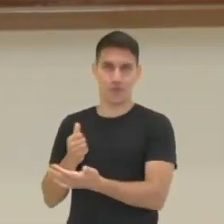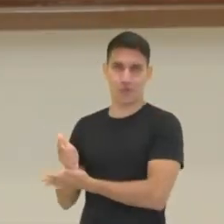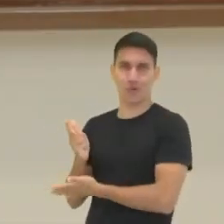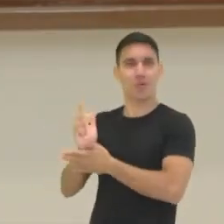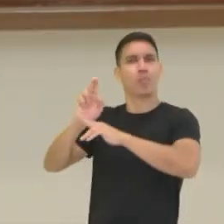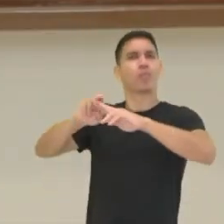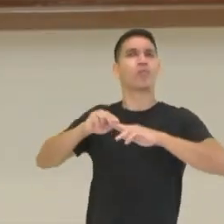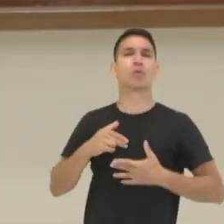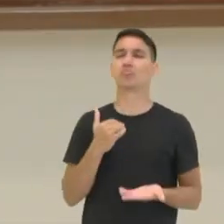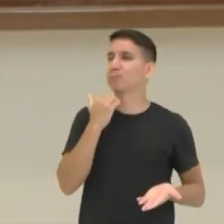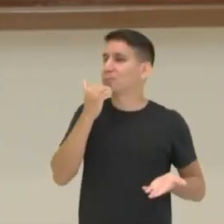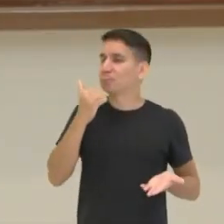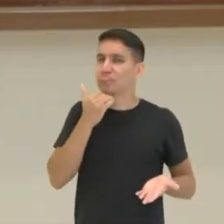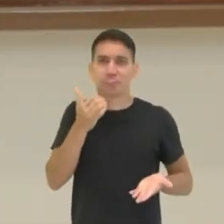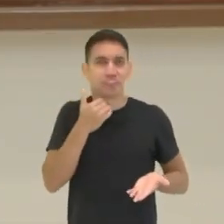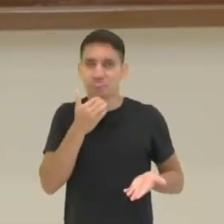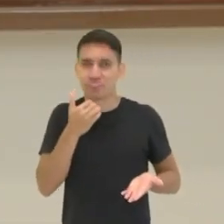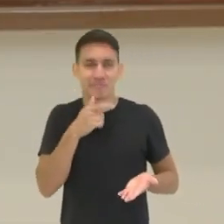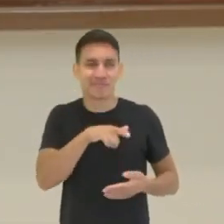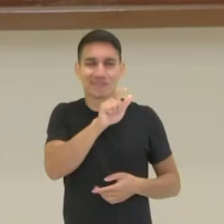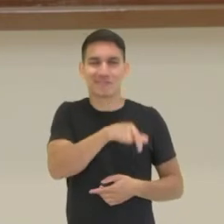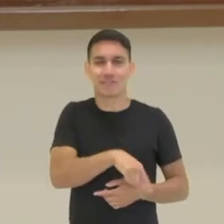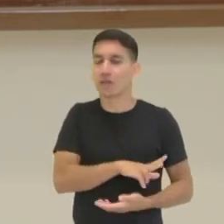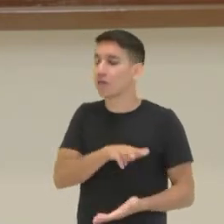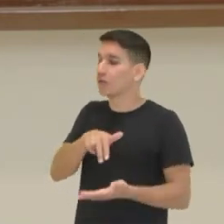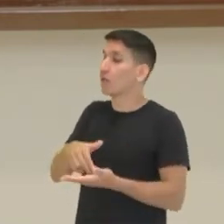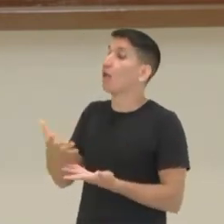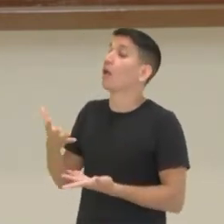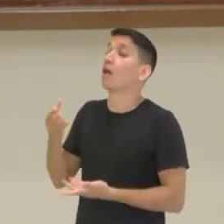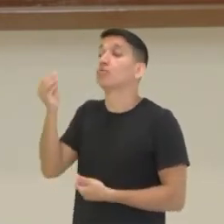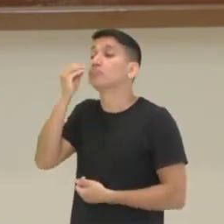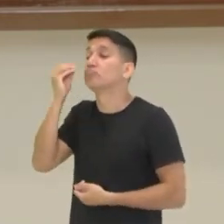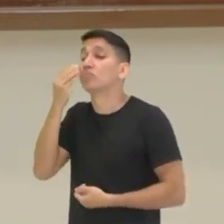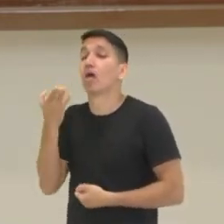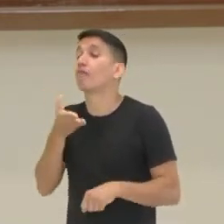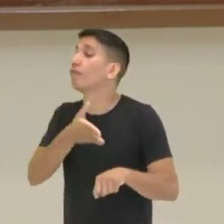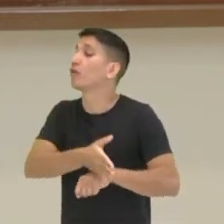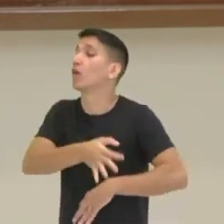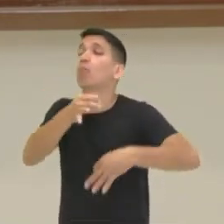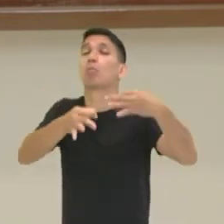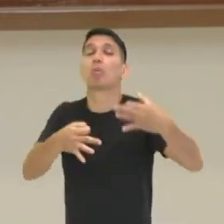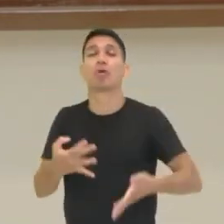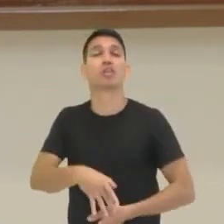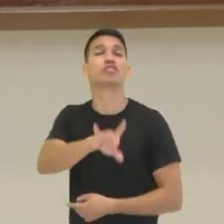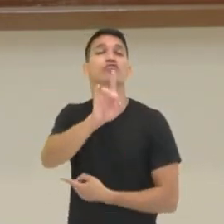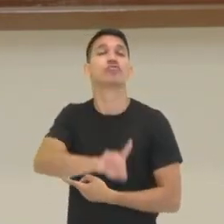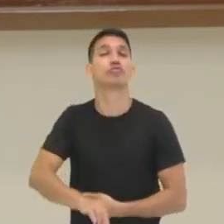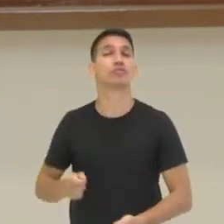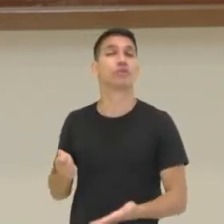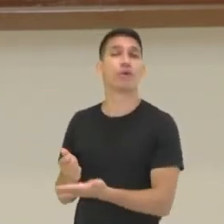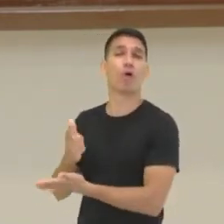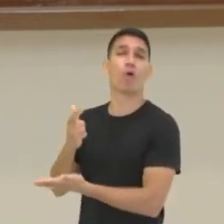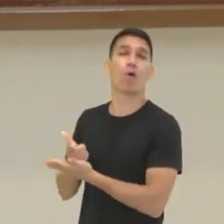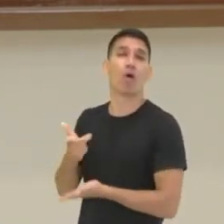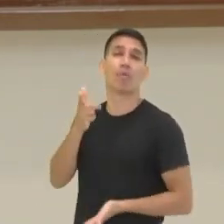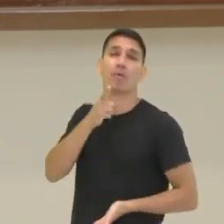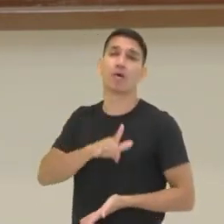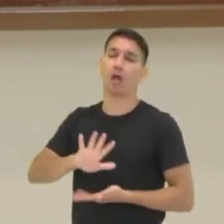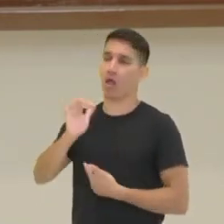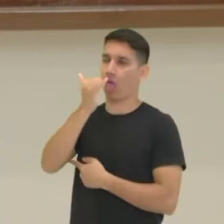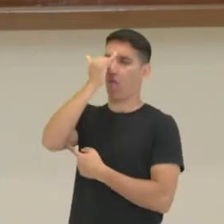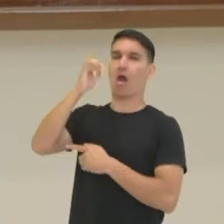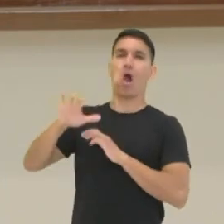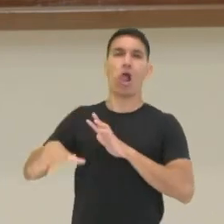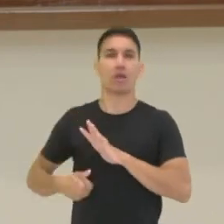forma inviável ele de repente recorrer ao Poder Judiciário para fazer valer o seu direito de consumidor que foi ludibriado,